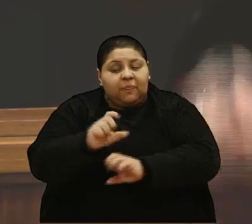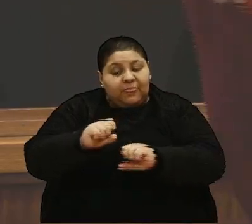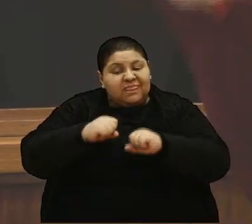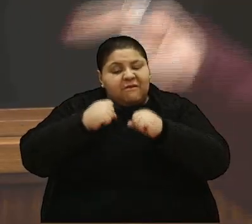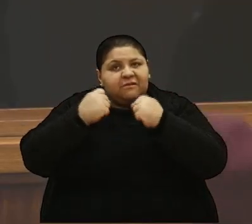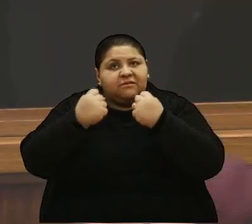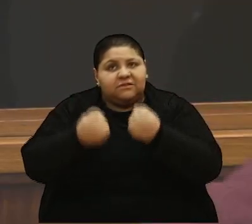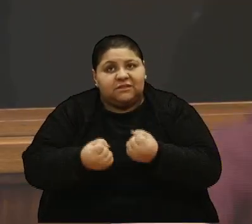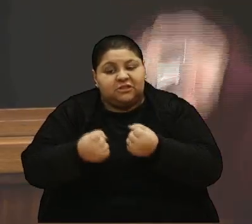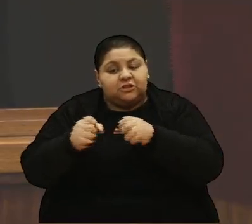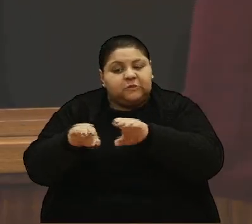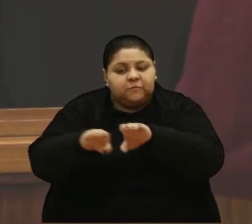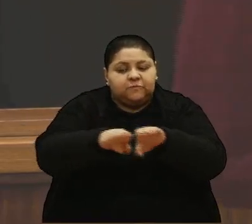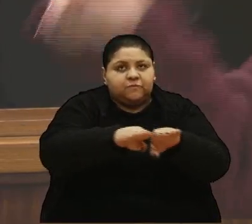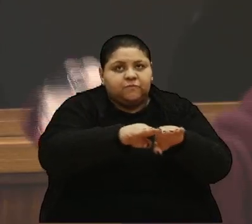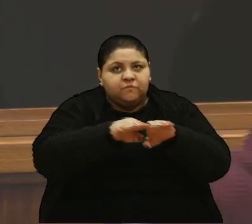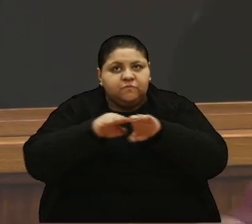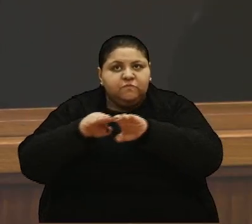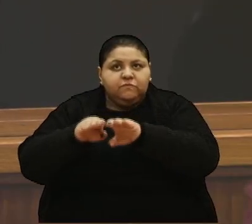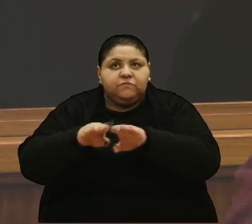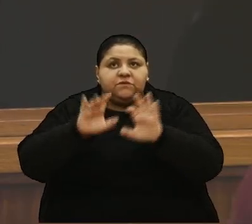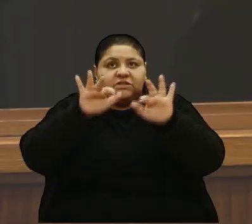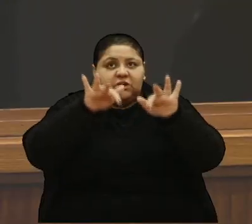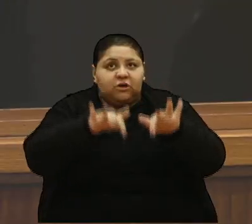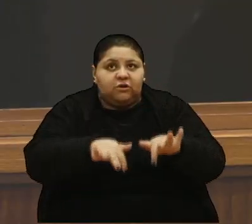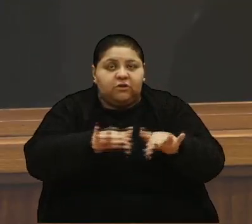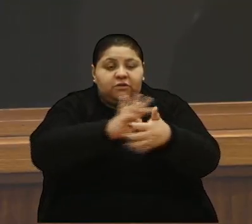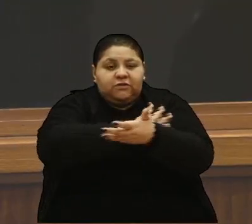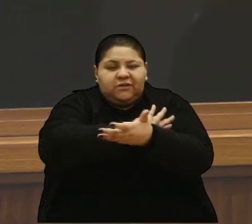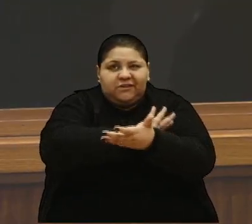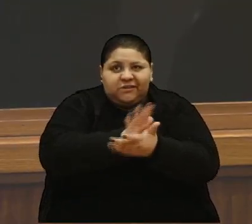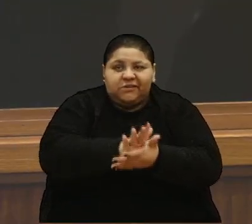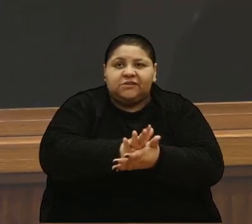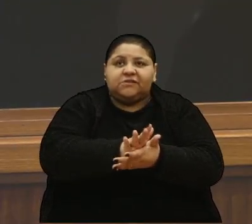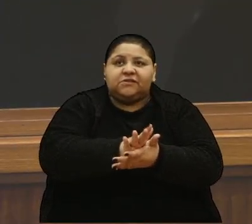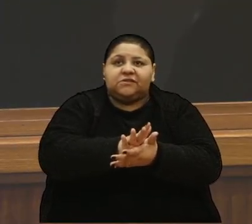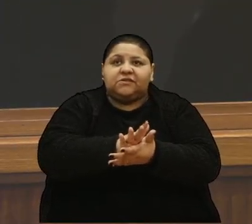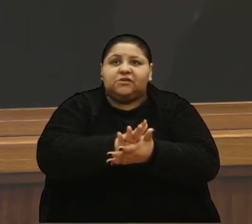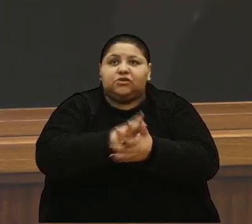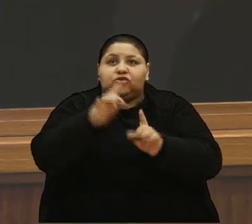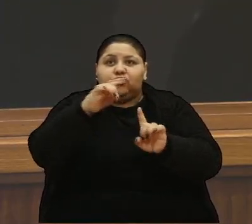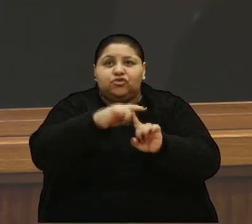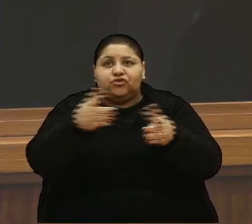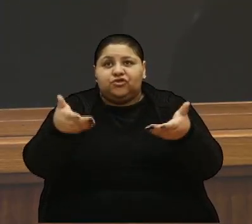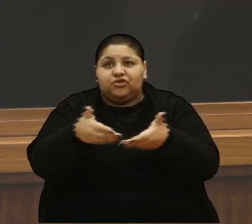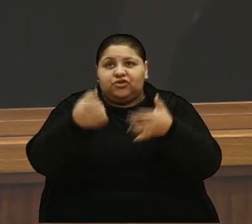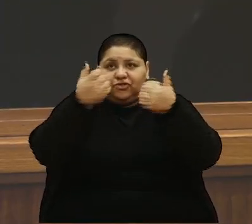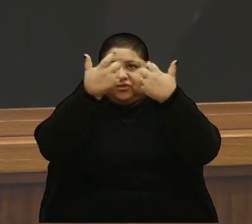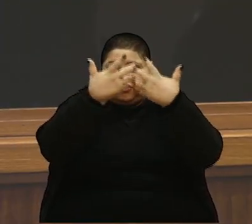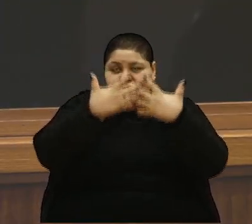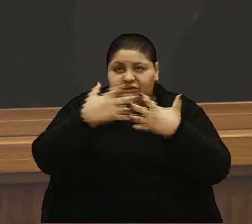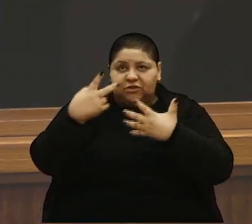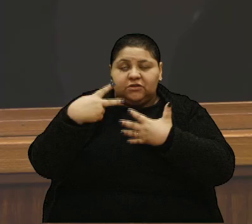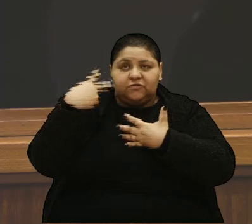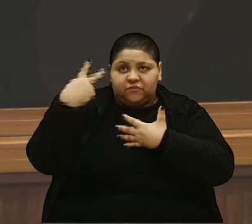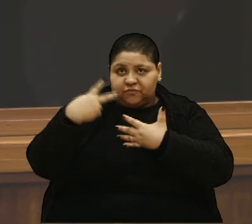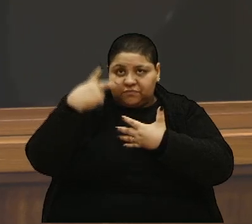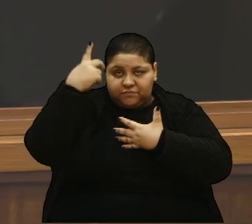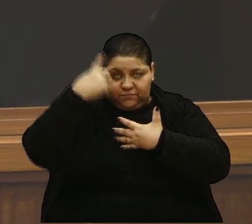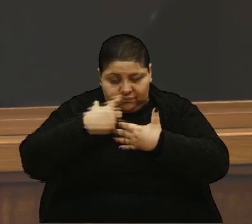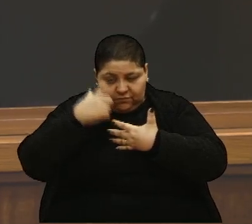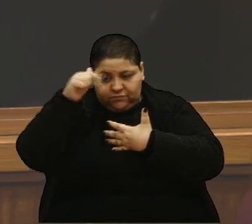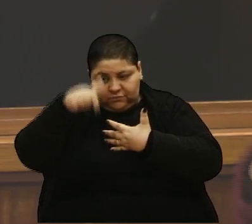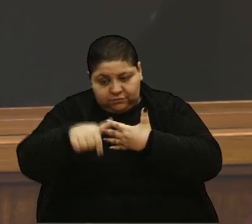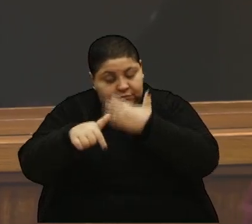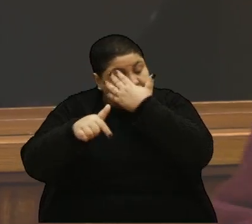defendendo a igualdade, o fim da discriminação, do preconceito e do estereótipo. Já foi muito bem explicado pelo vereador Lucas